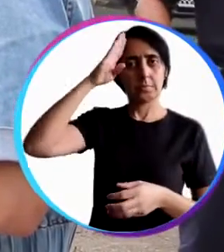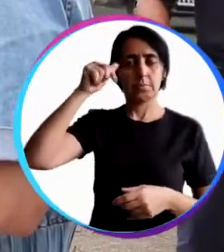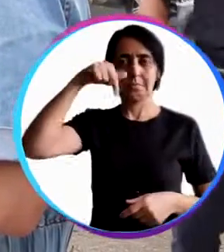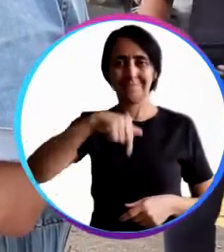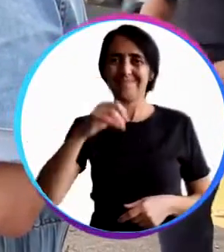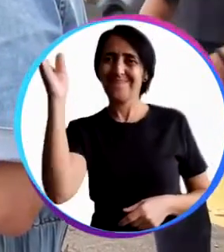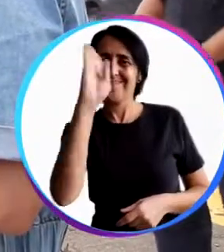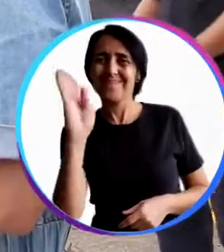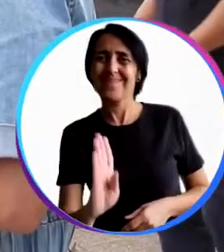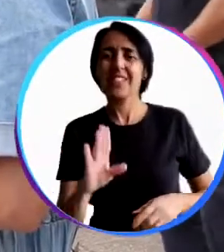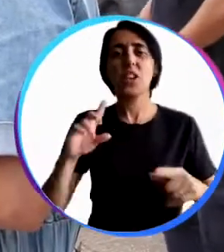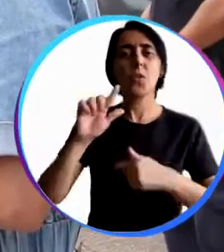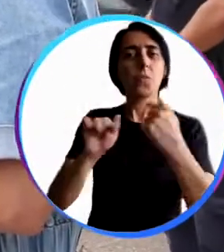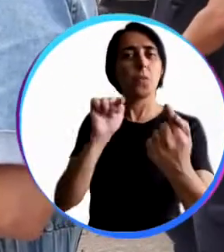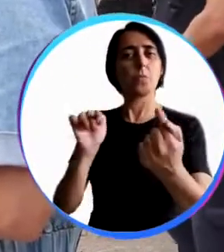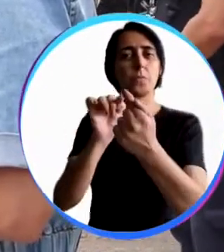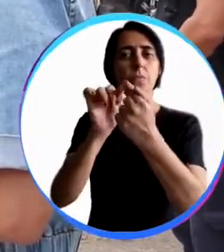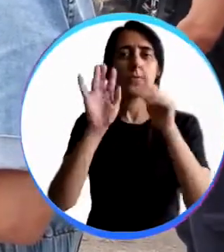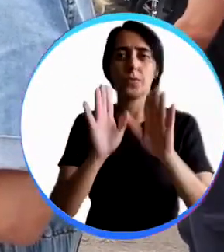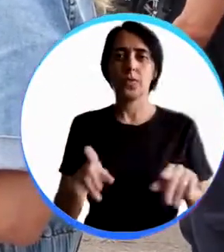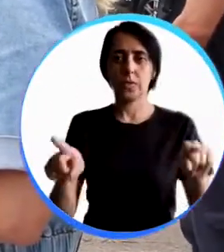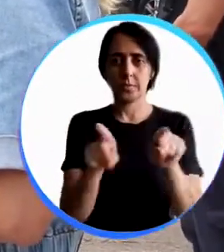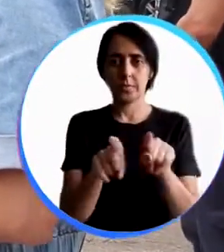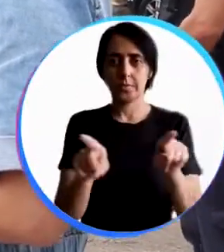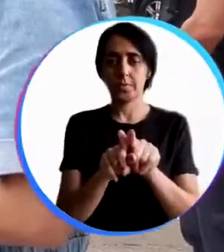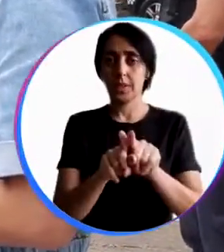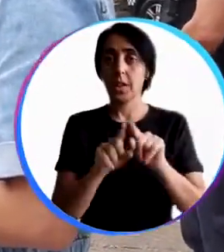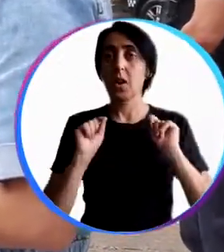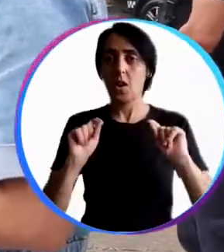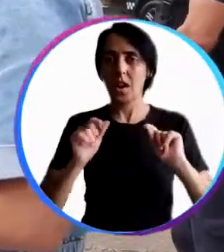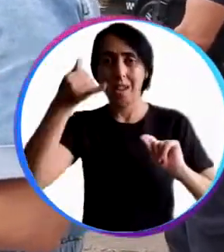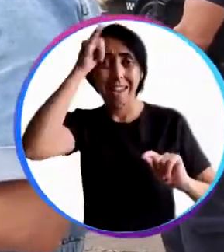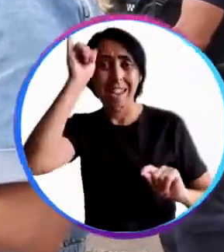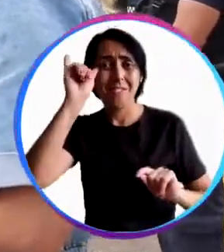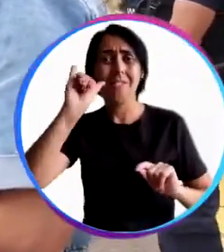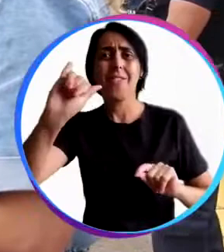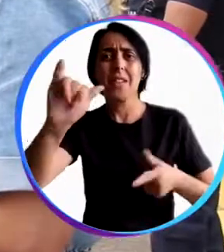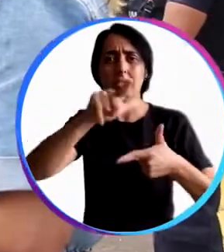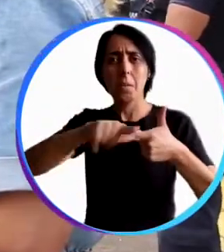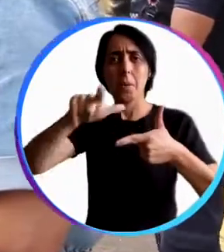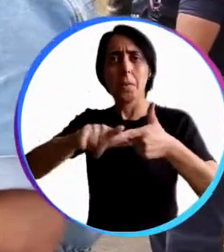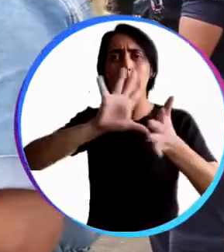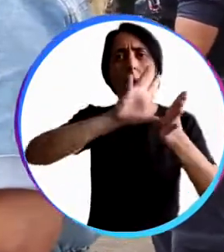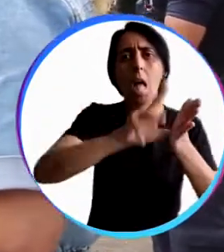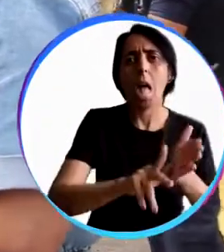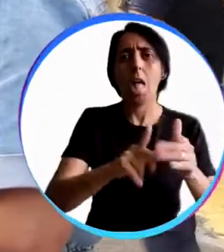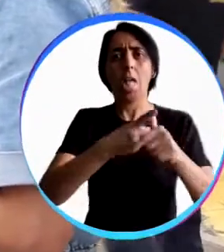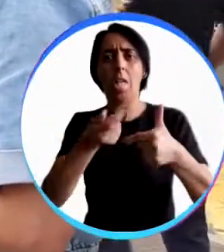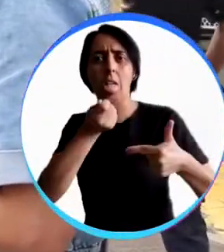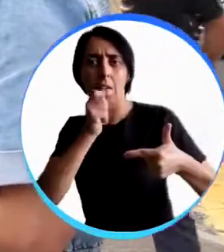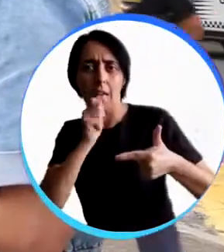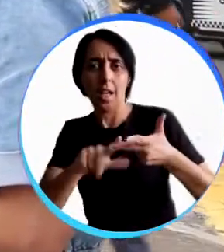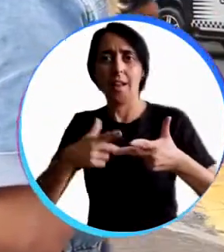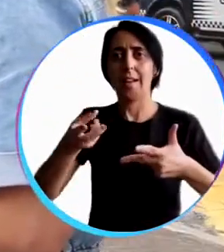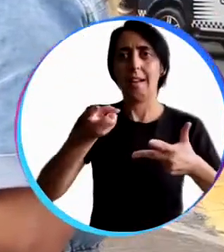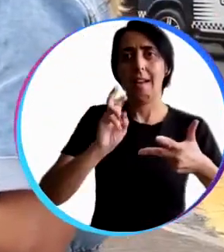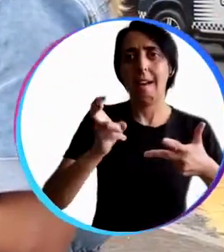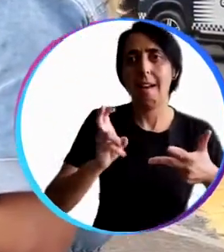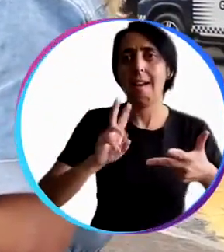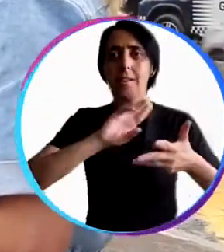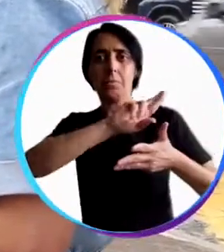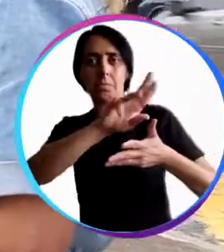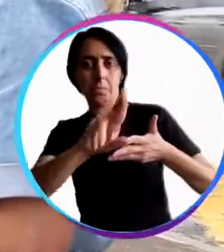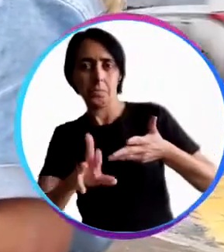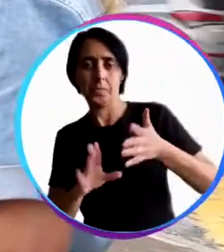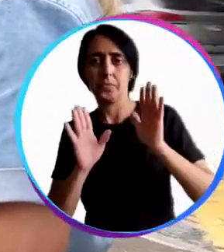Então, qual que é o objetivo dessa operação? A diminuição dos índices criminais no município, né? A busca de